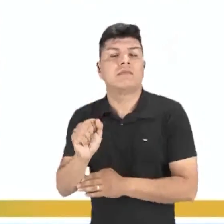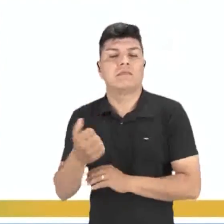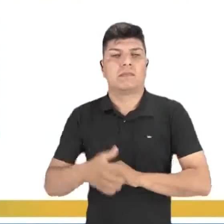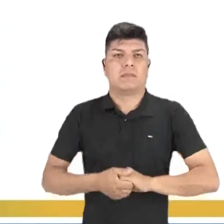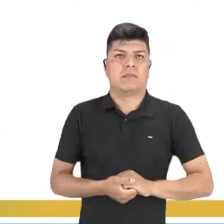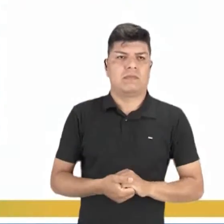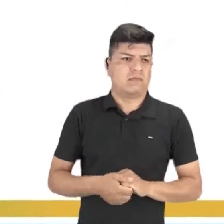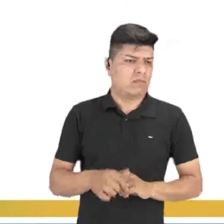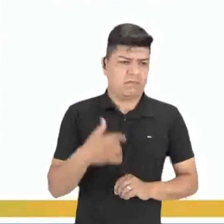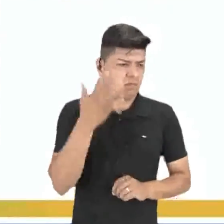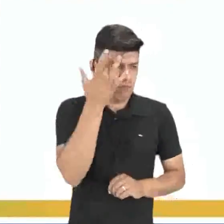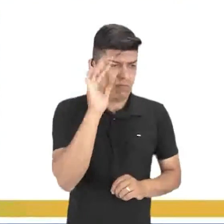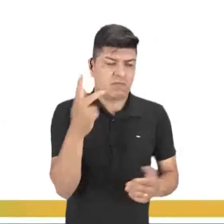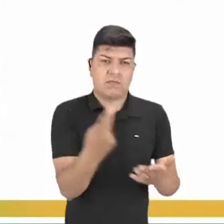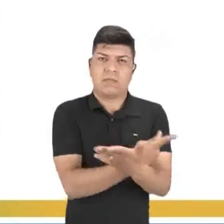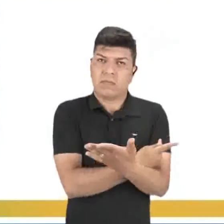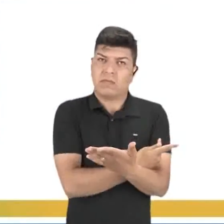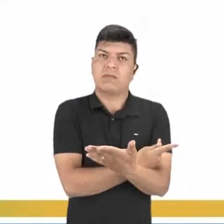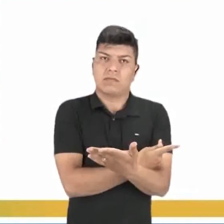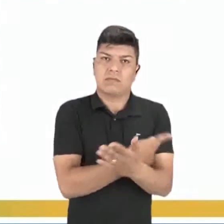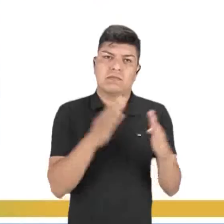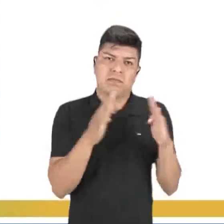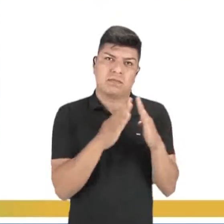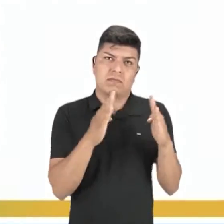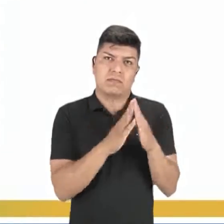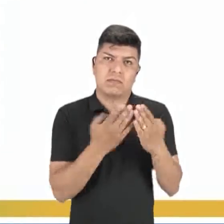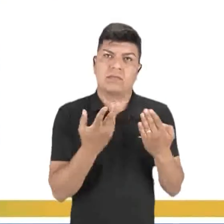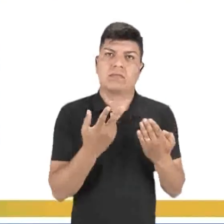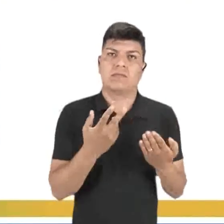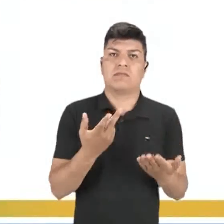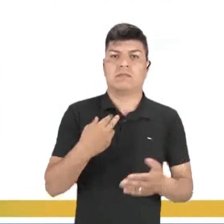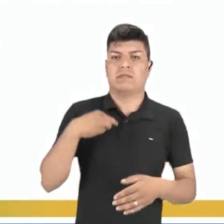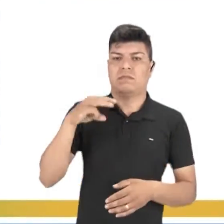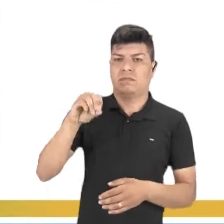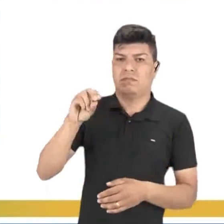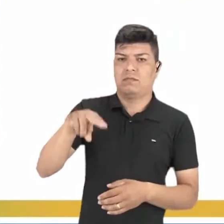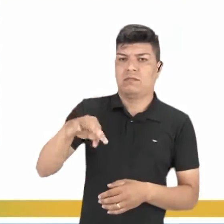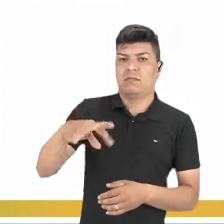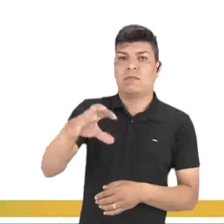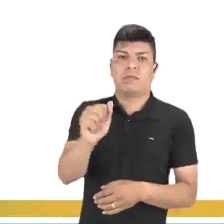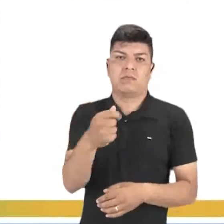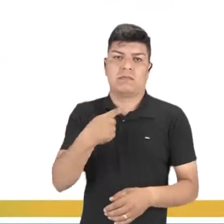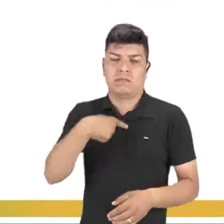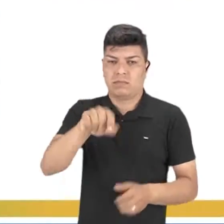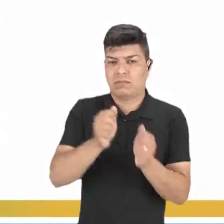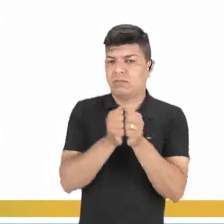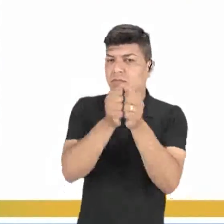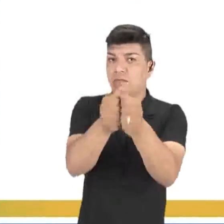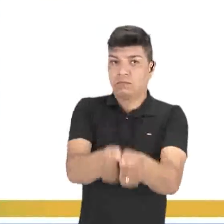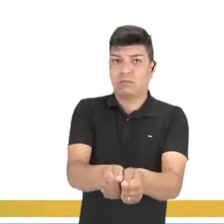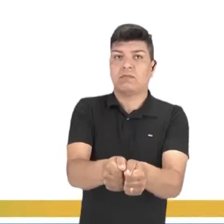casa de uma baronesa, que tinha a modista ao pé de si para não andar atrás dela.